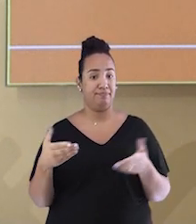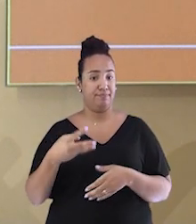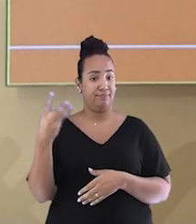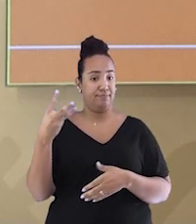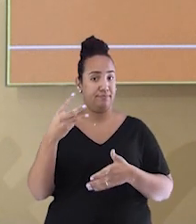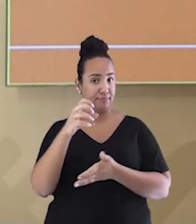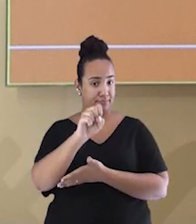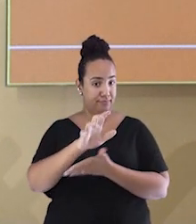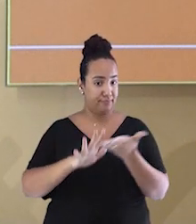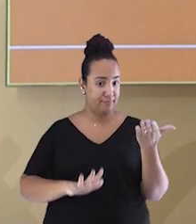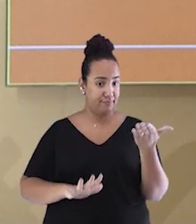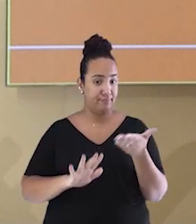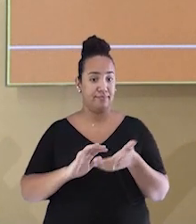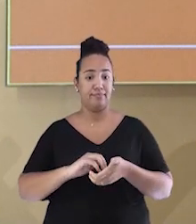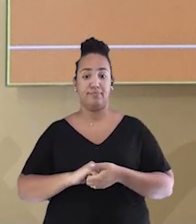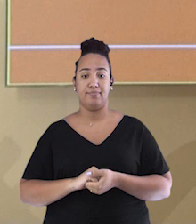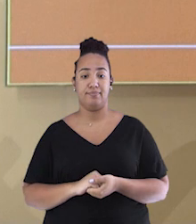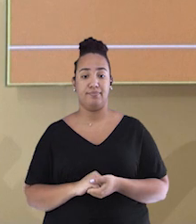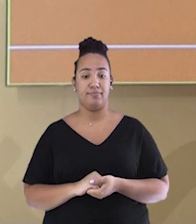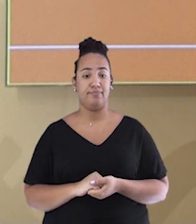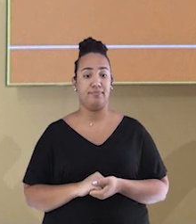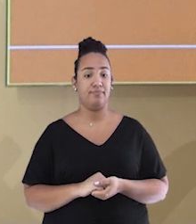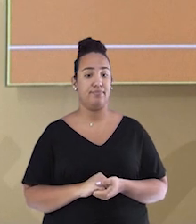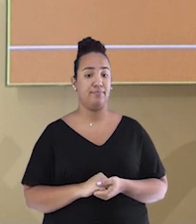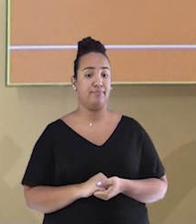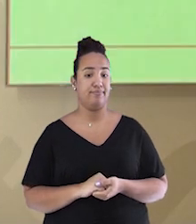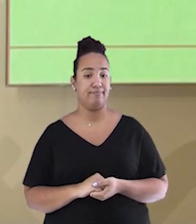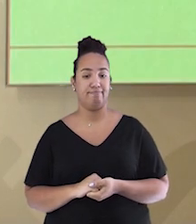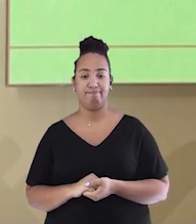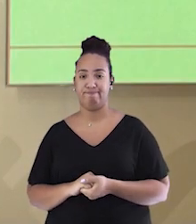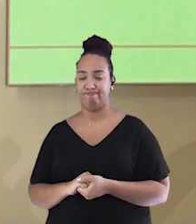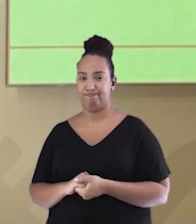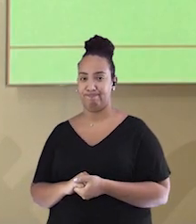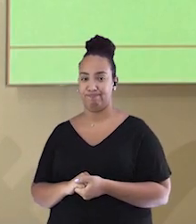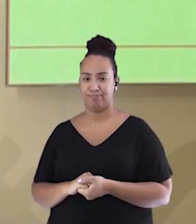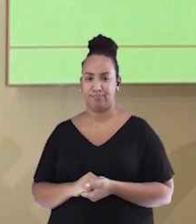agricultura. Vamos ver mais uma questão?